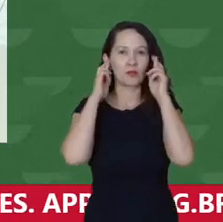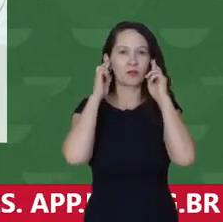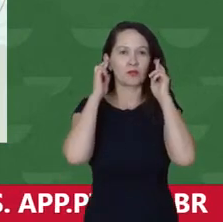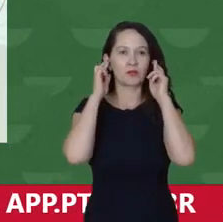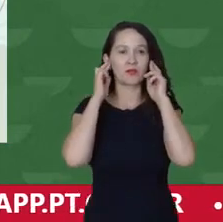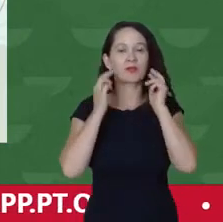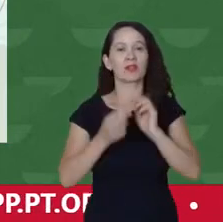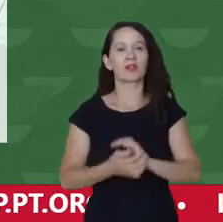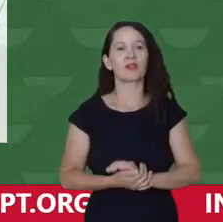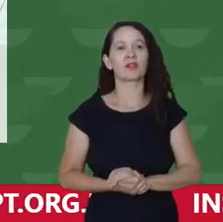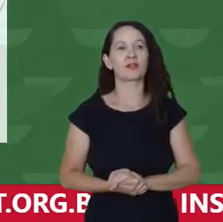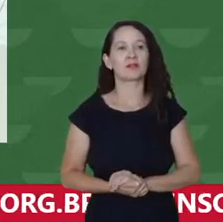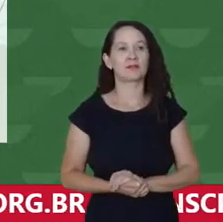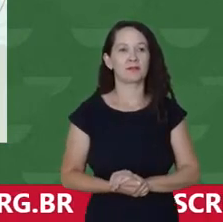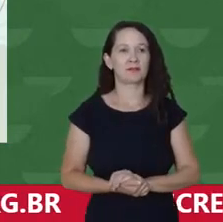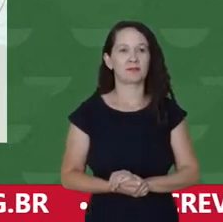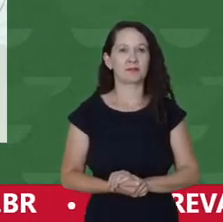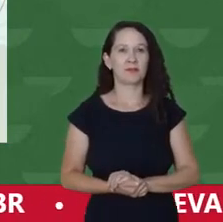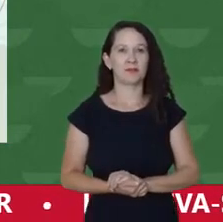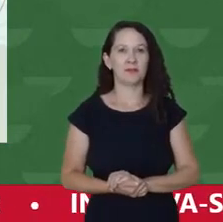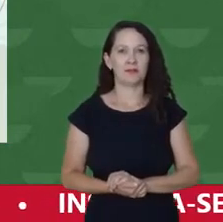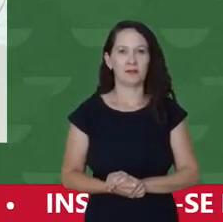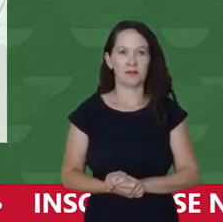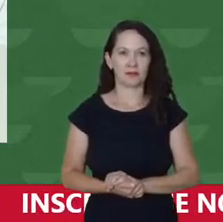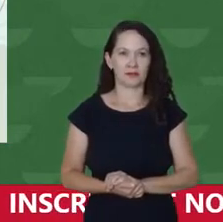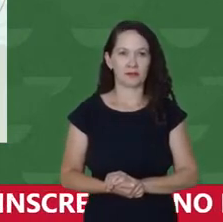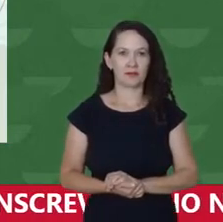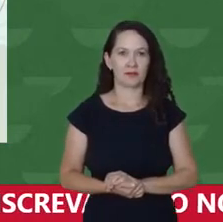Seu microfone, Rogério Correa. Seu microfone.